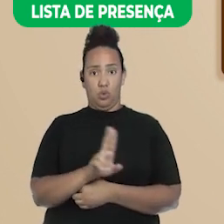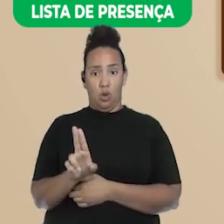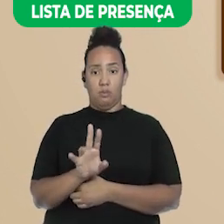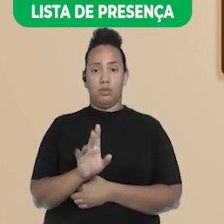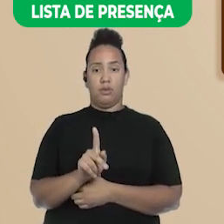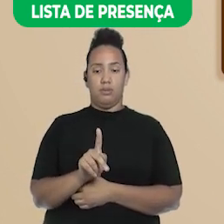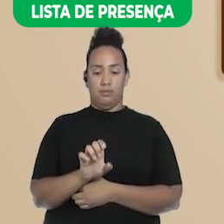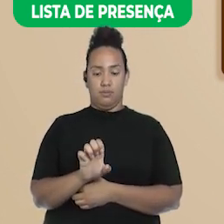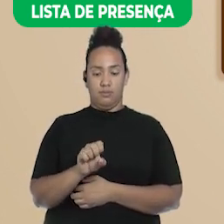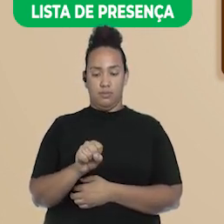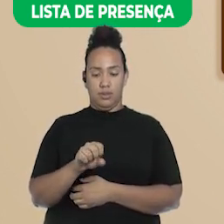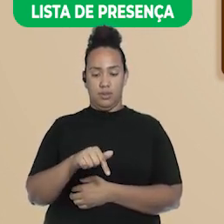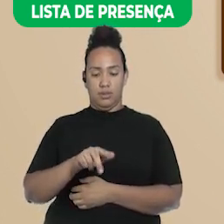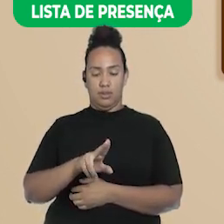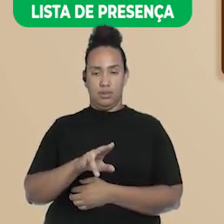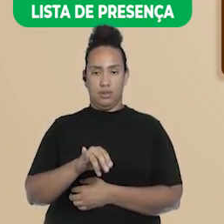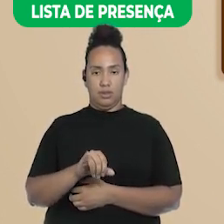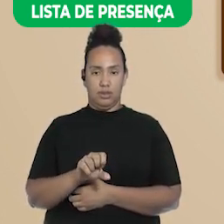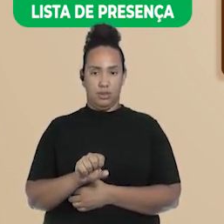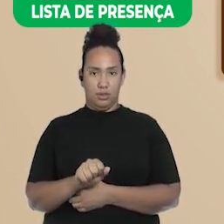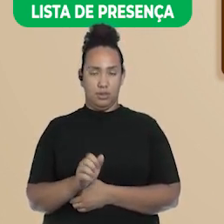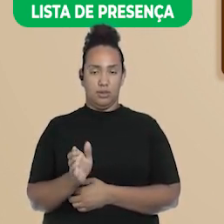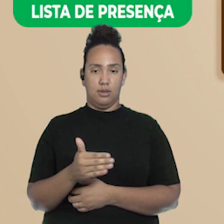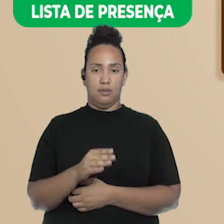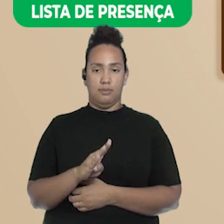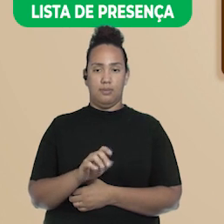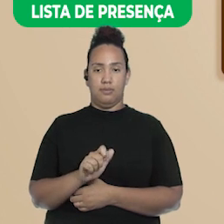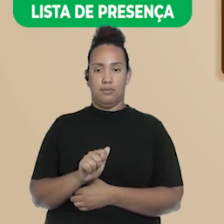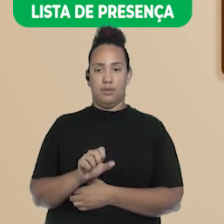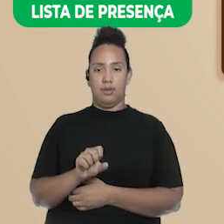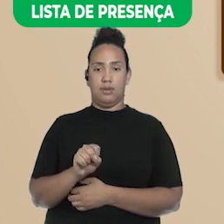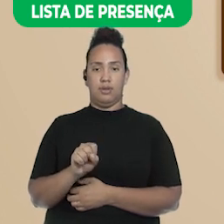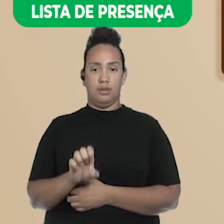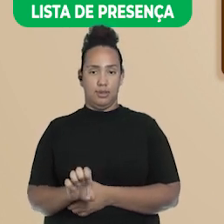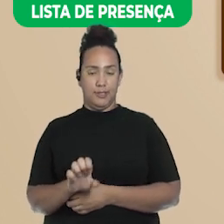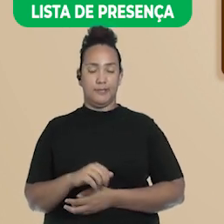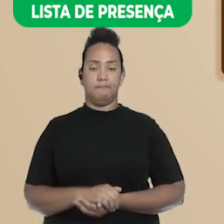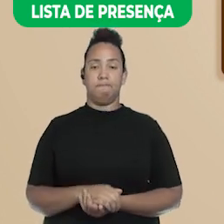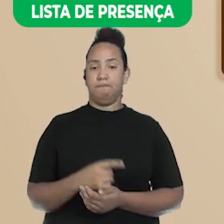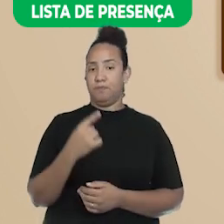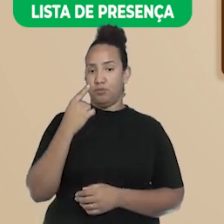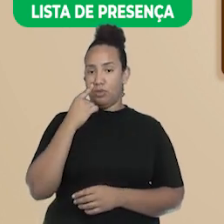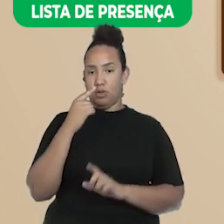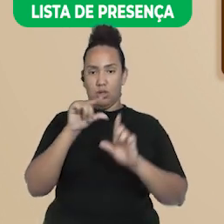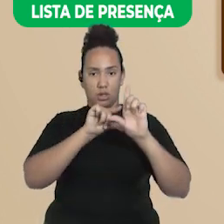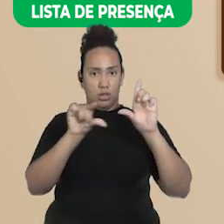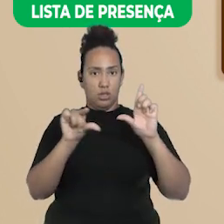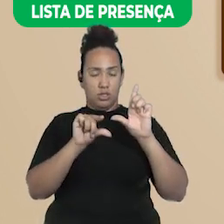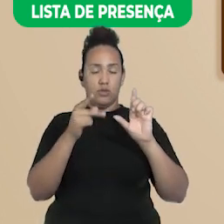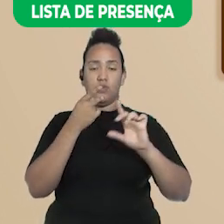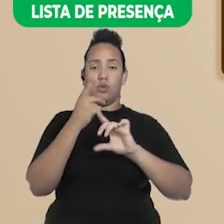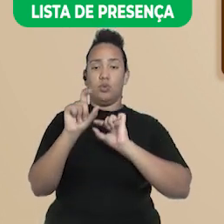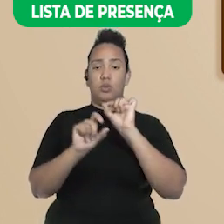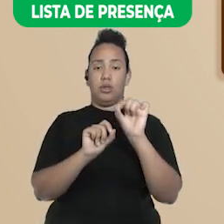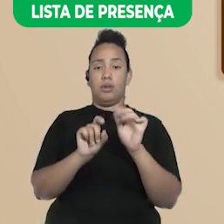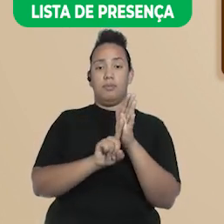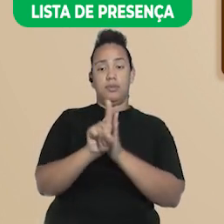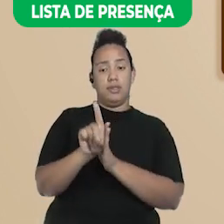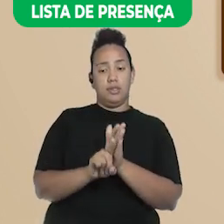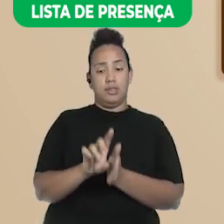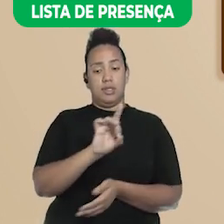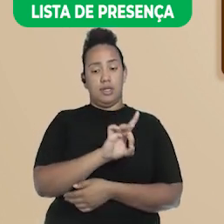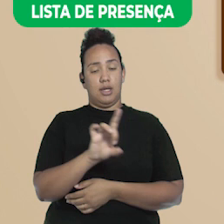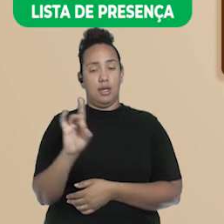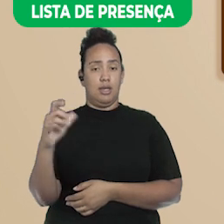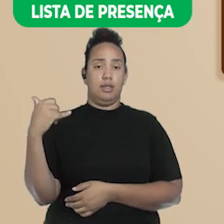Pela legenda, percebemos que a organização está feita por idade, separada por cor, e se refere à